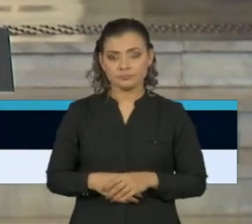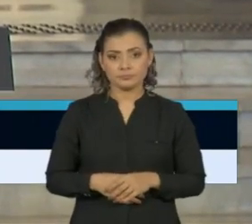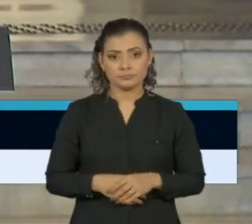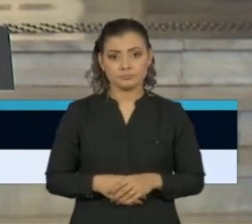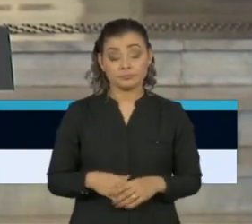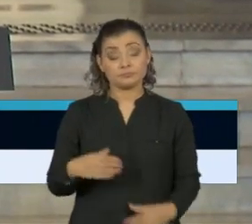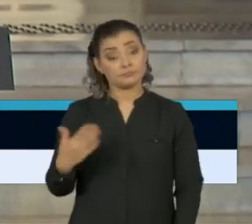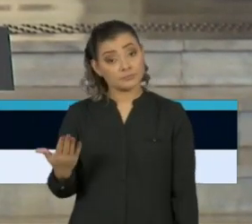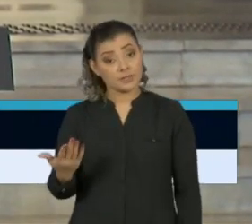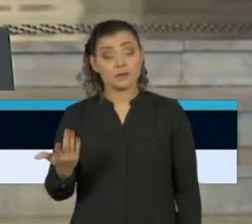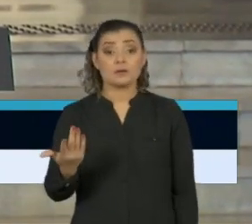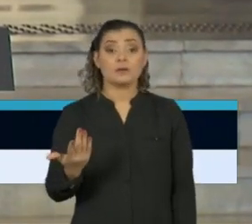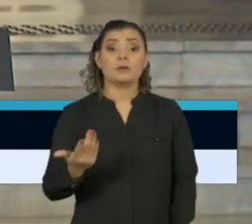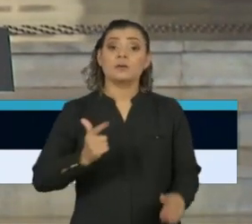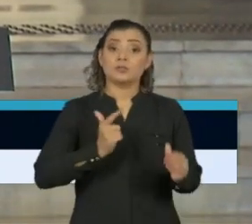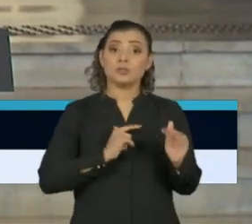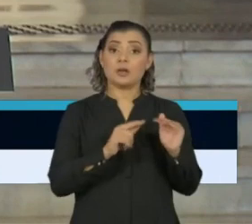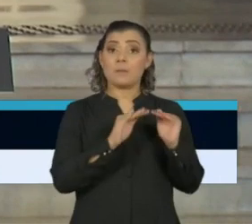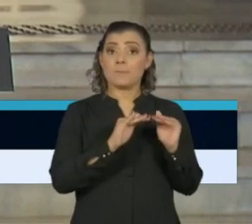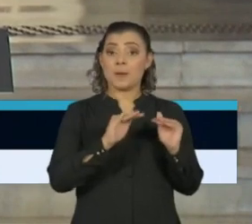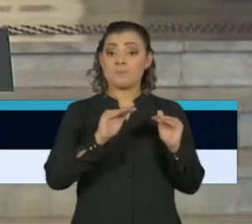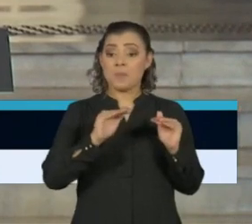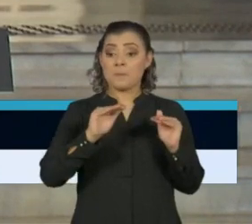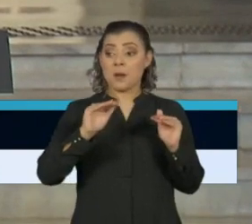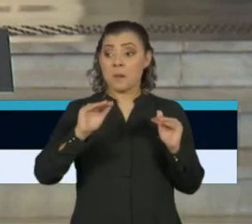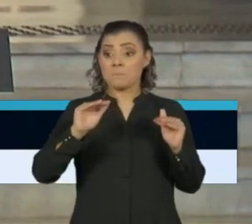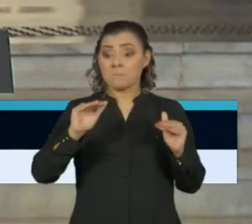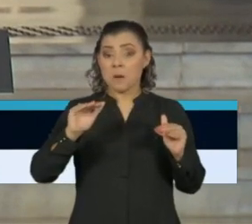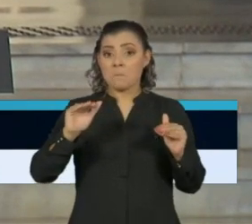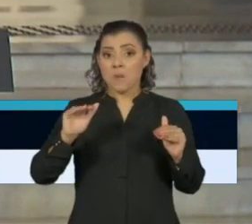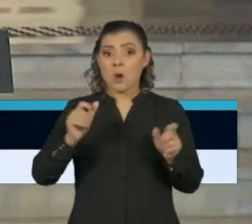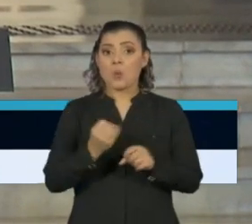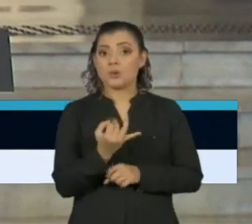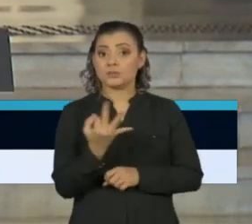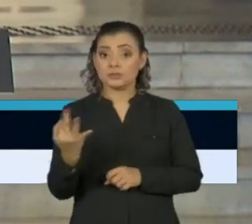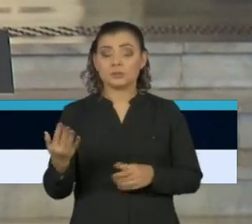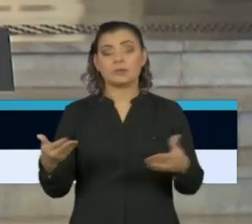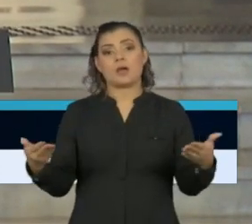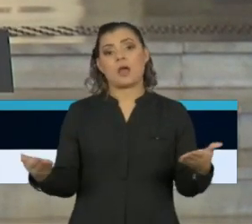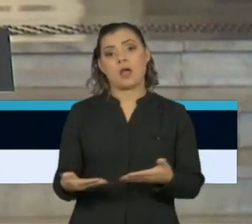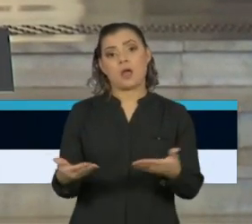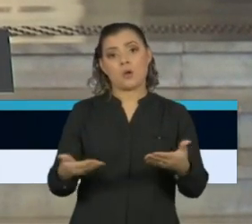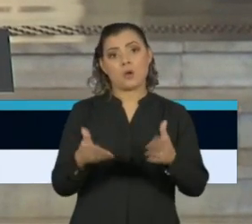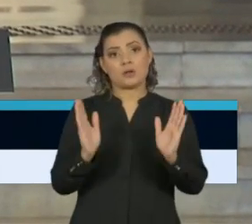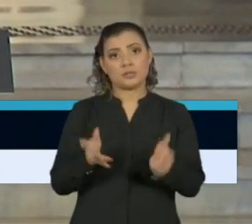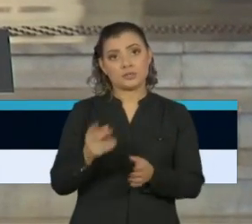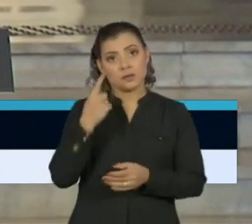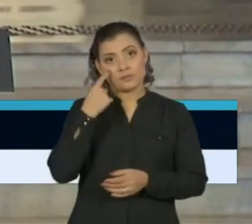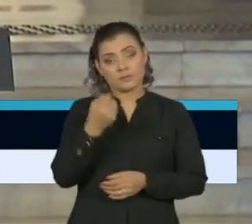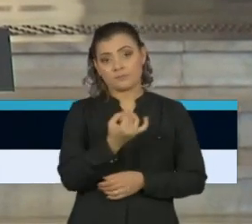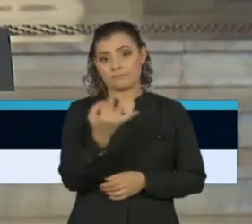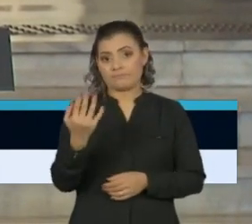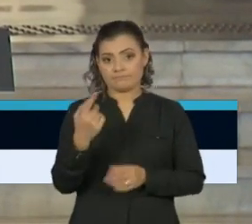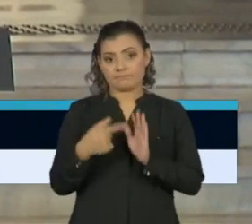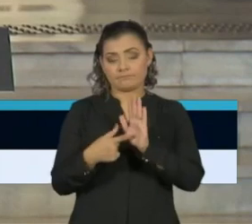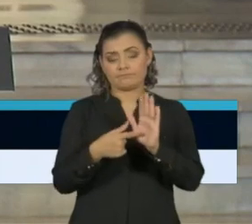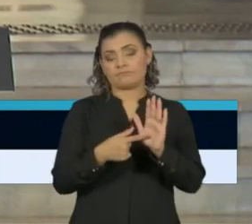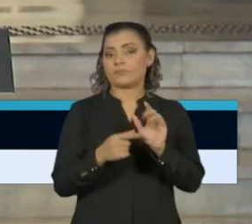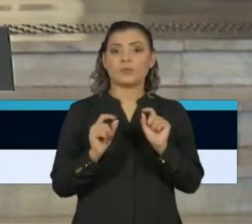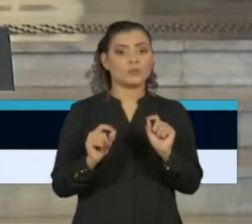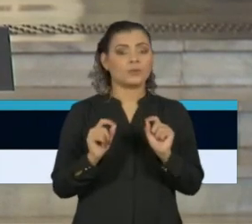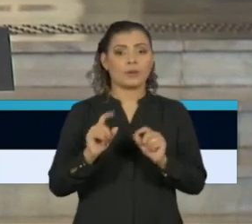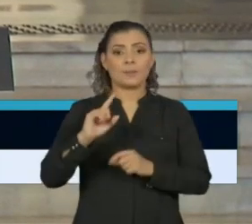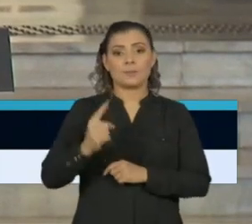Então, nós vínhamos com este número de casos e depois chegamos a este número final aqui,